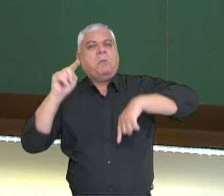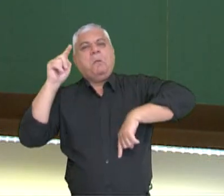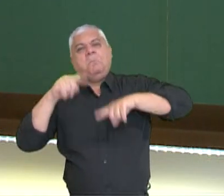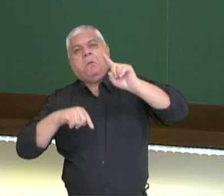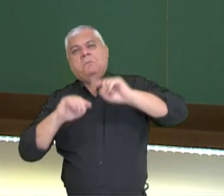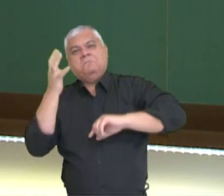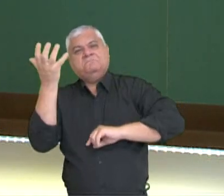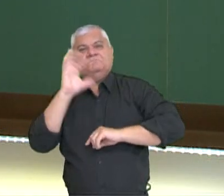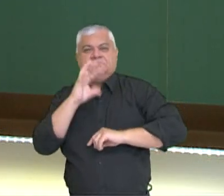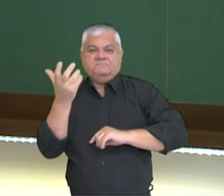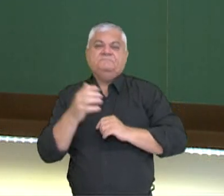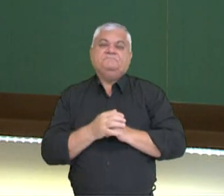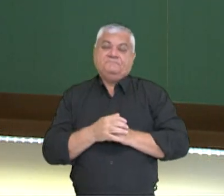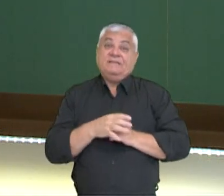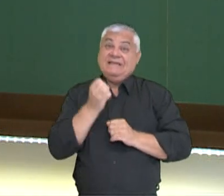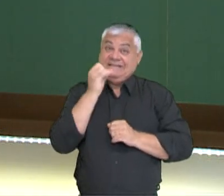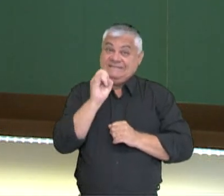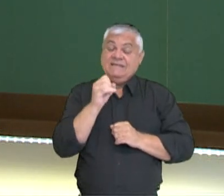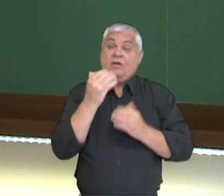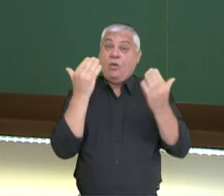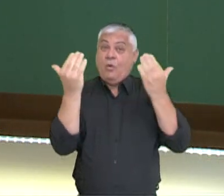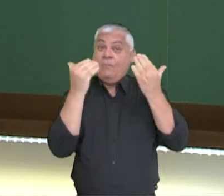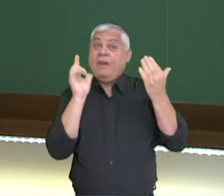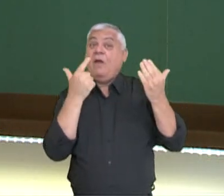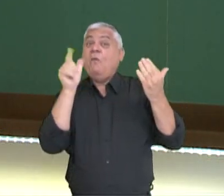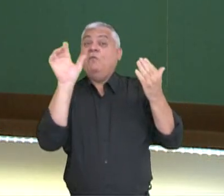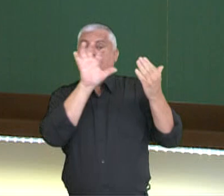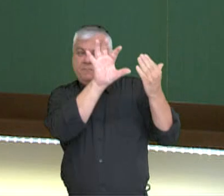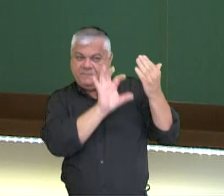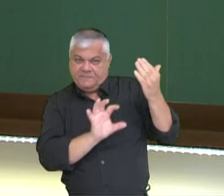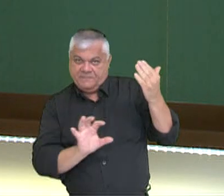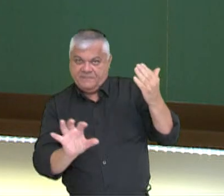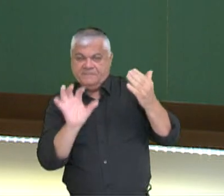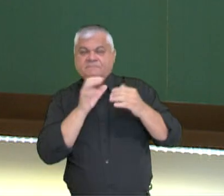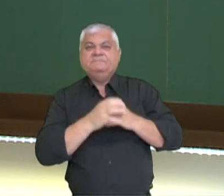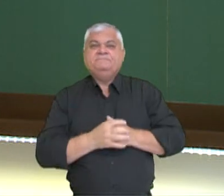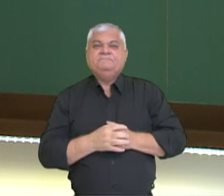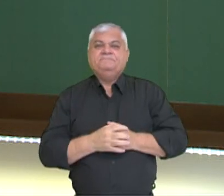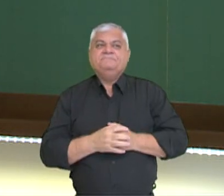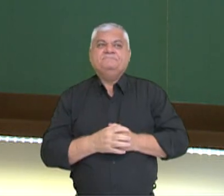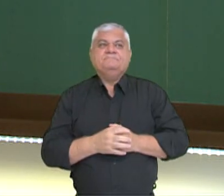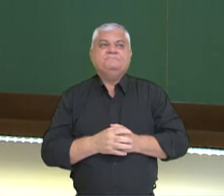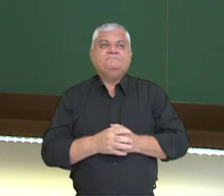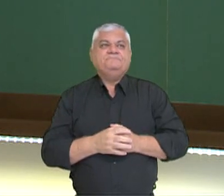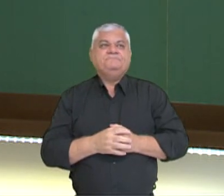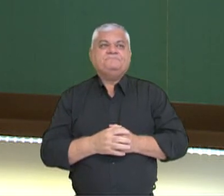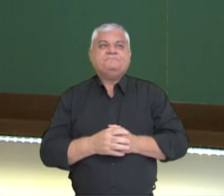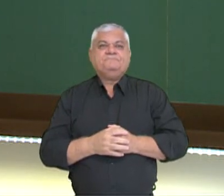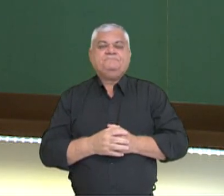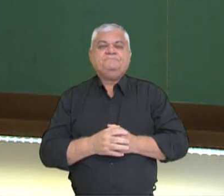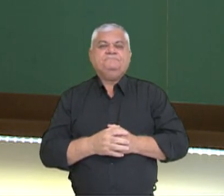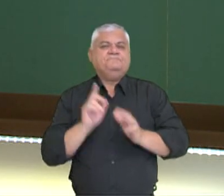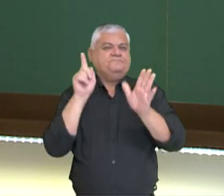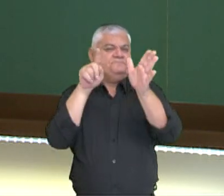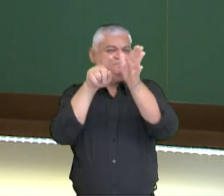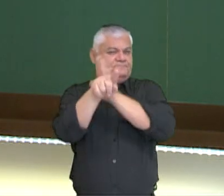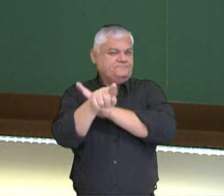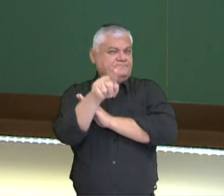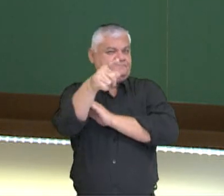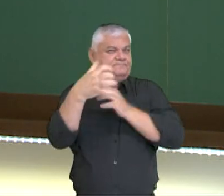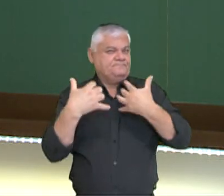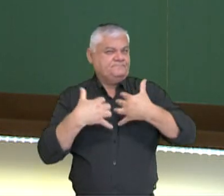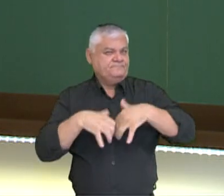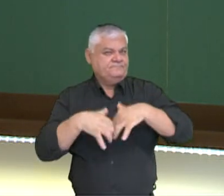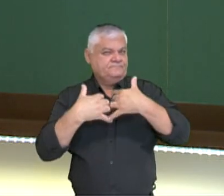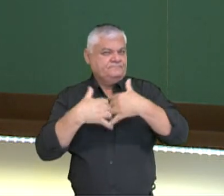quantidade bastante inferior se eu comparar com outras regiões do Brasil, tá? Então, clima semiárido ali. Perguntinha para